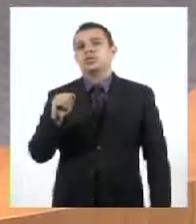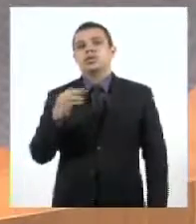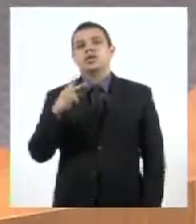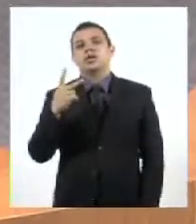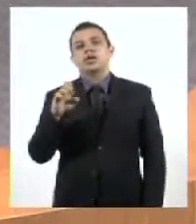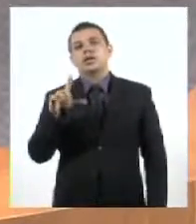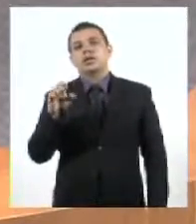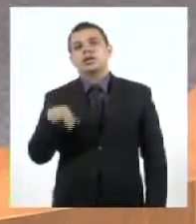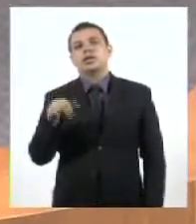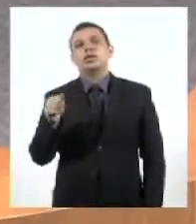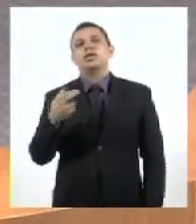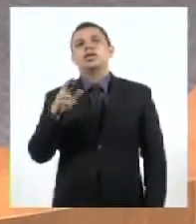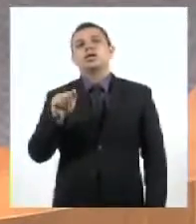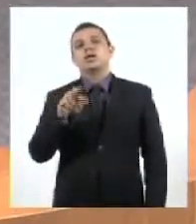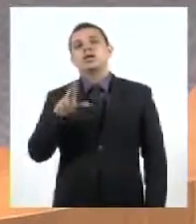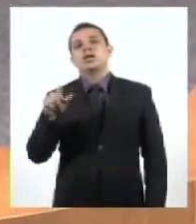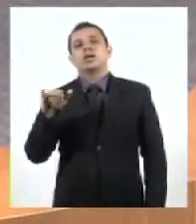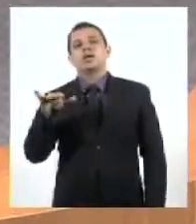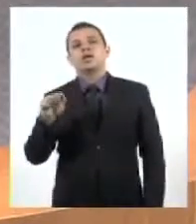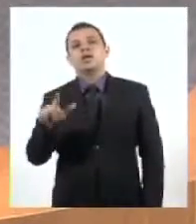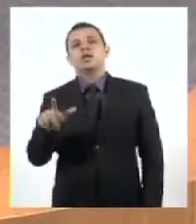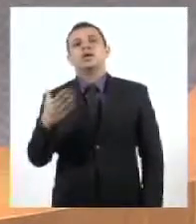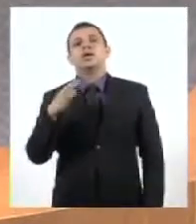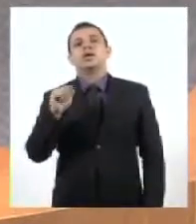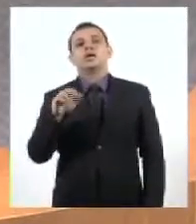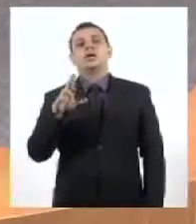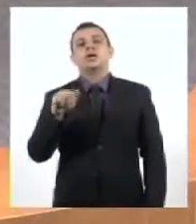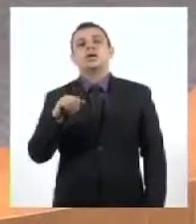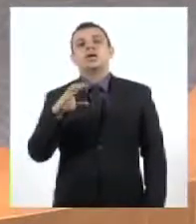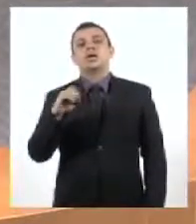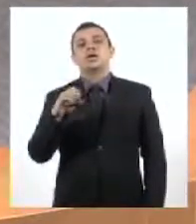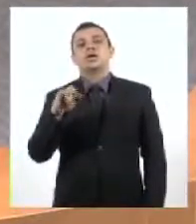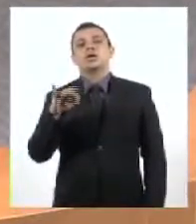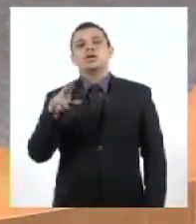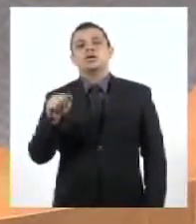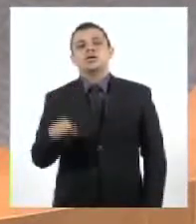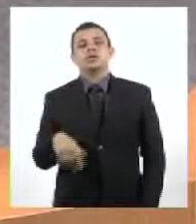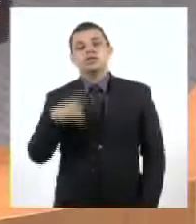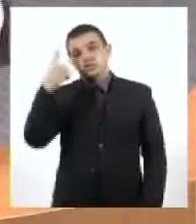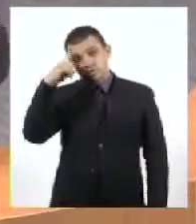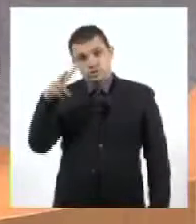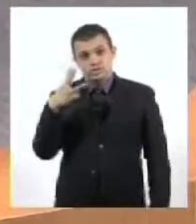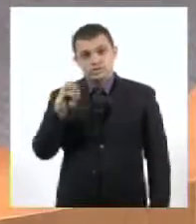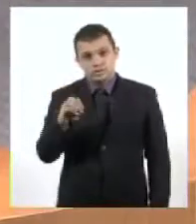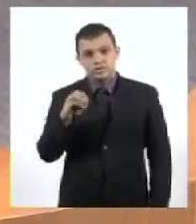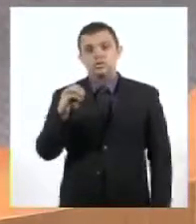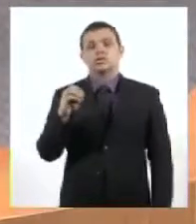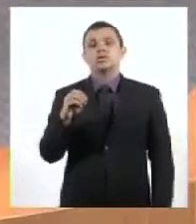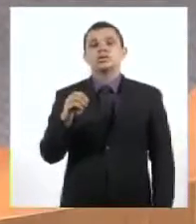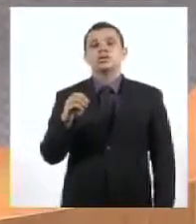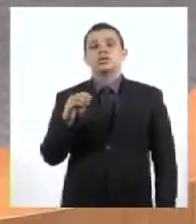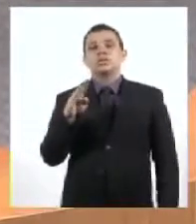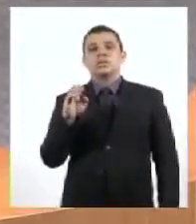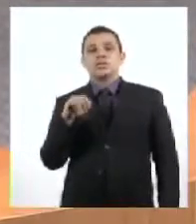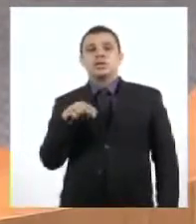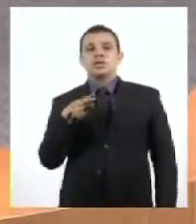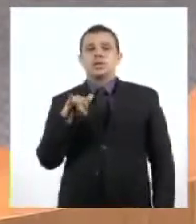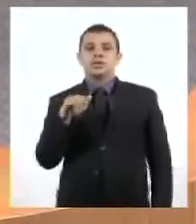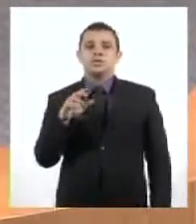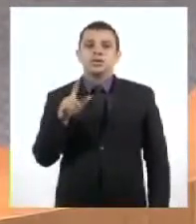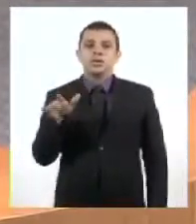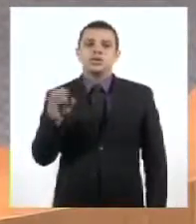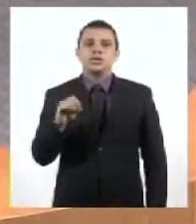de outubro, Beckmão, Coab e Chácara Brasil já estão com o edital publicado e as demais estão com